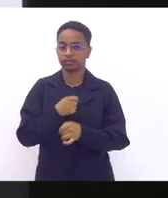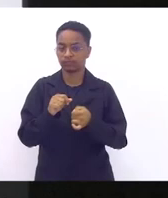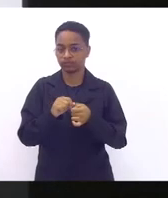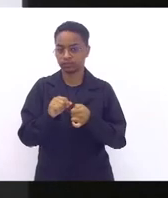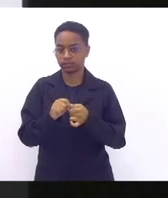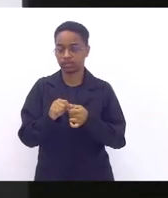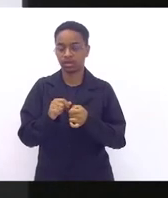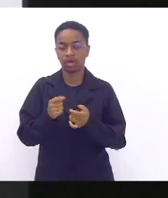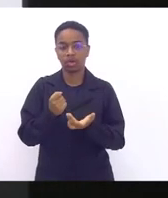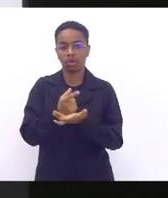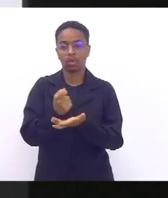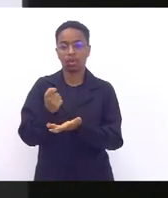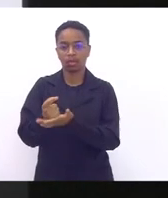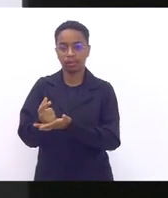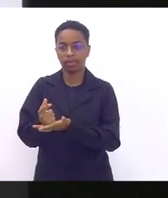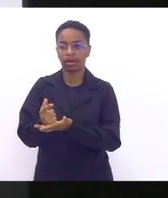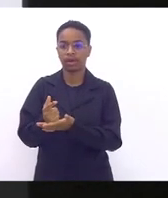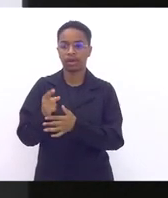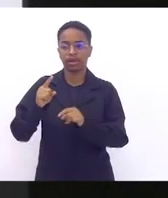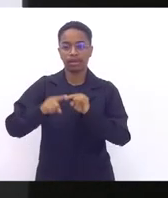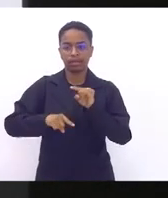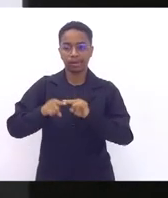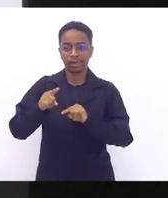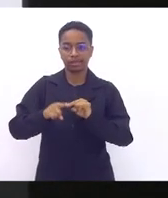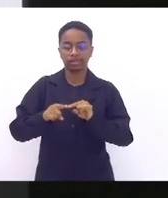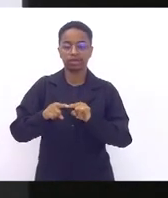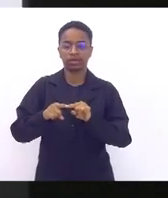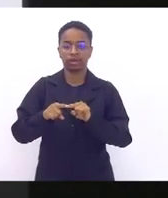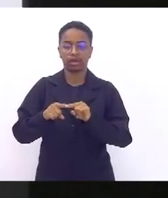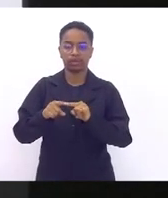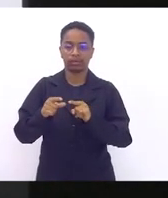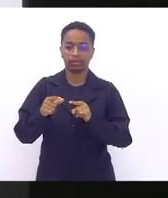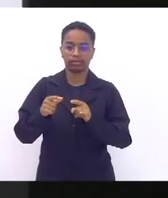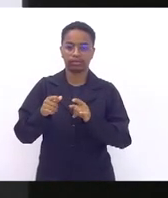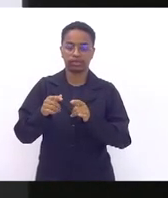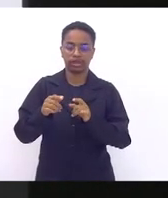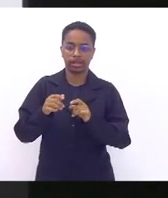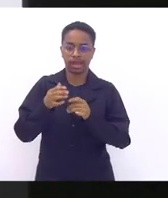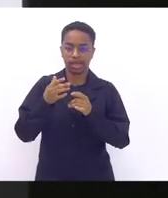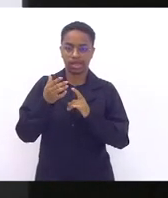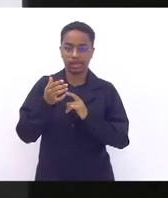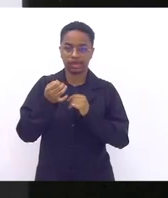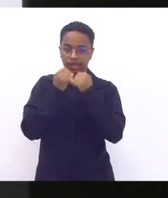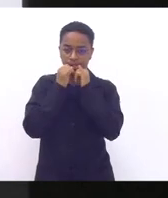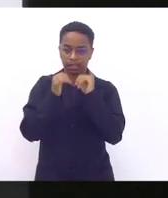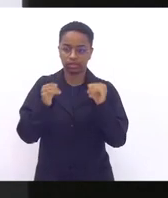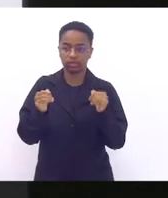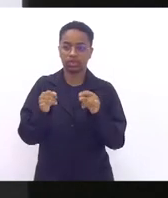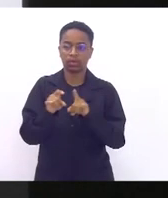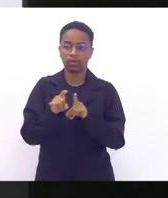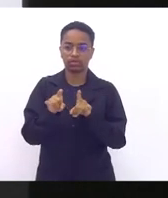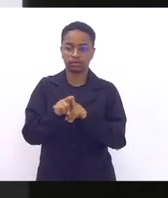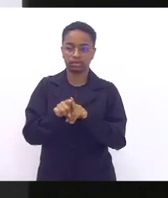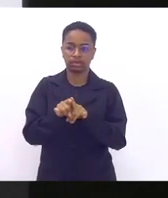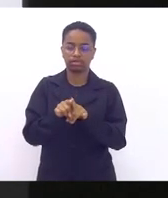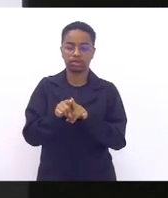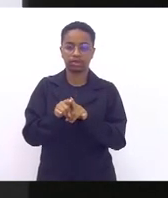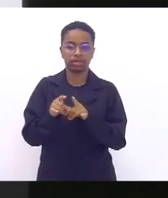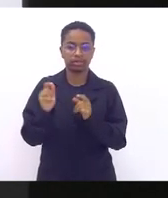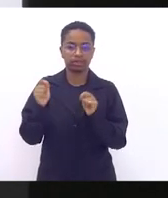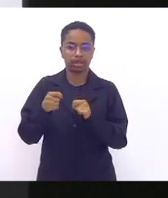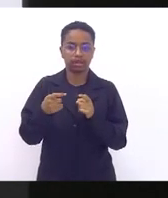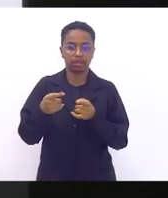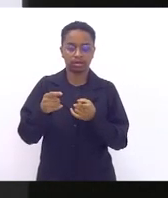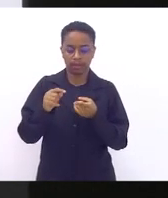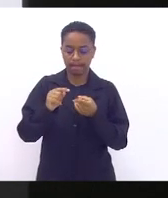com a compra de no-break, de cabine de segurança biológica, estufa, autoclave e o teste rápido molecular,